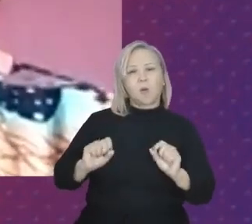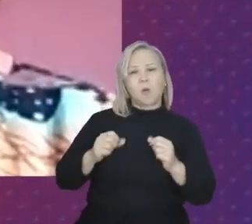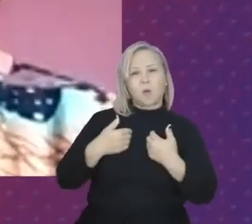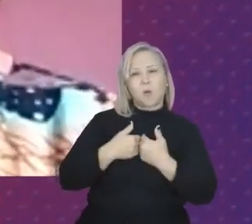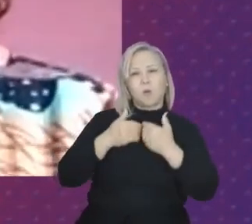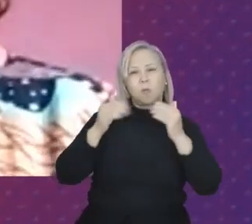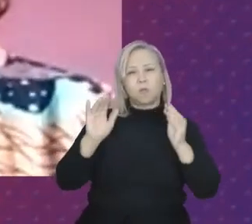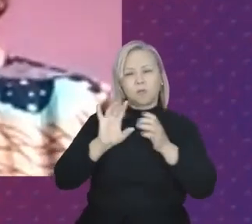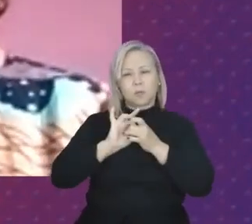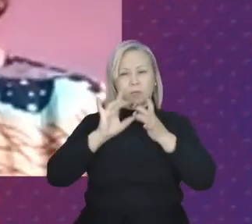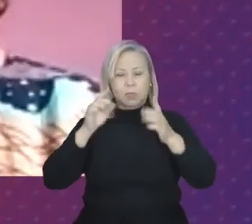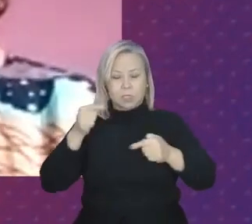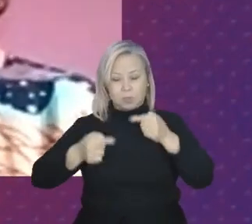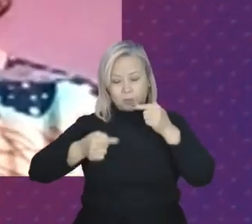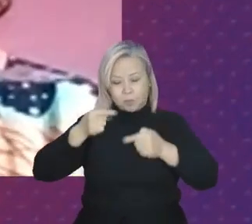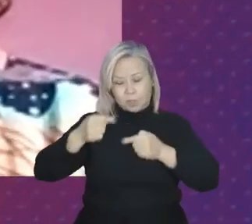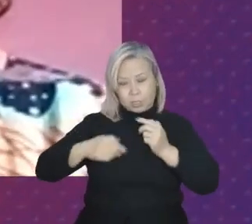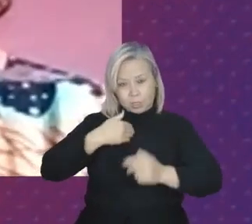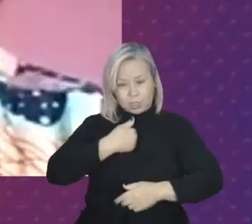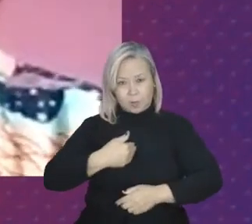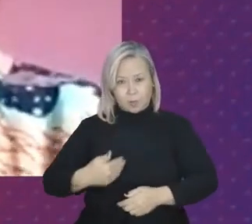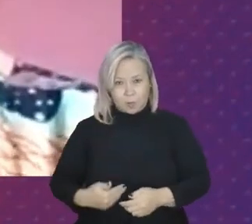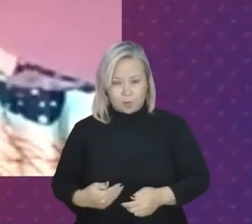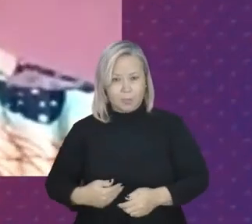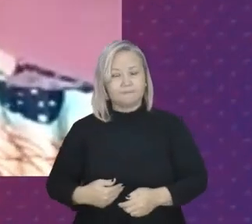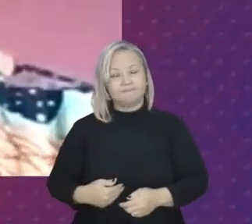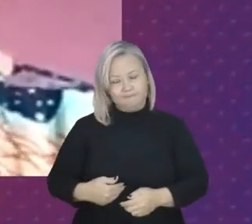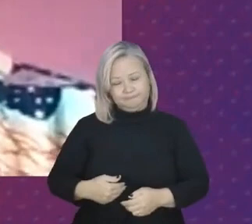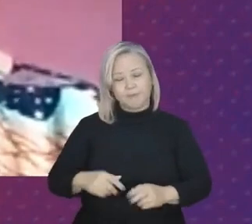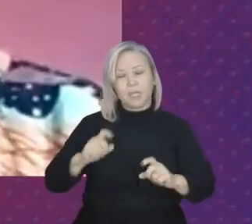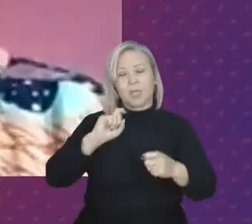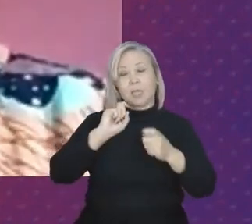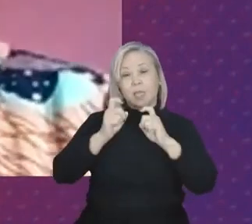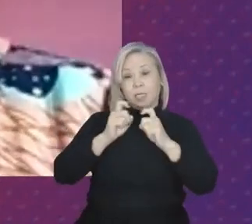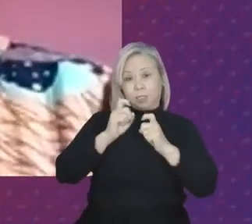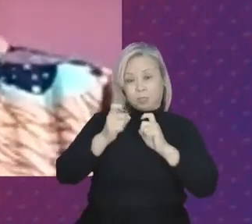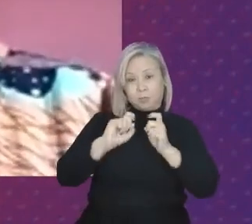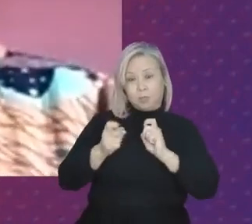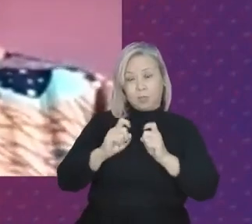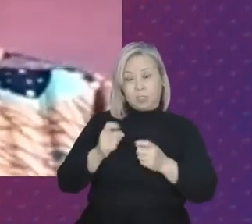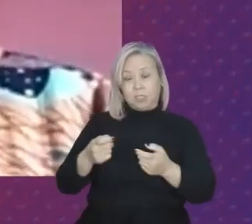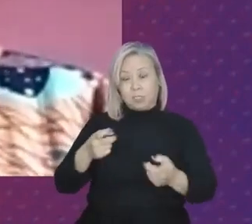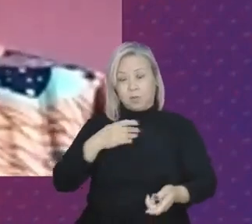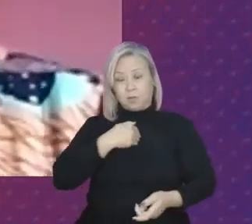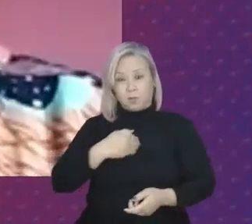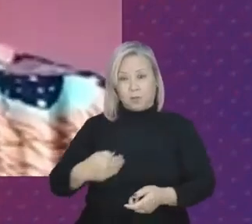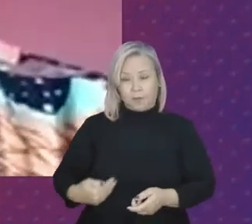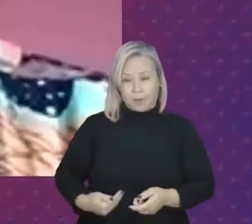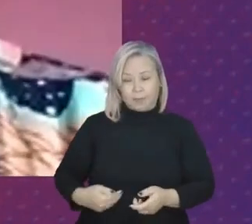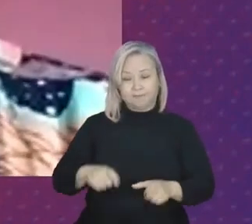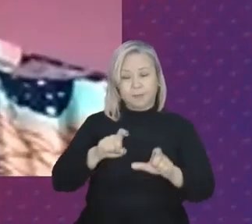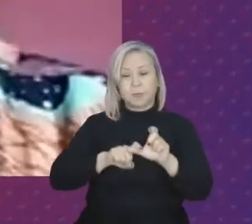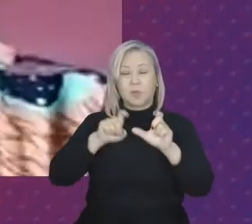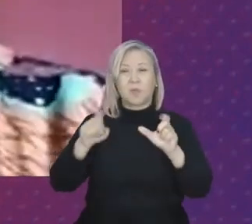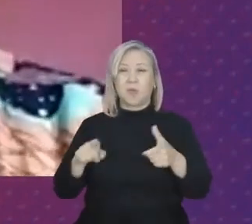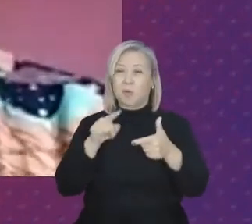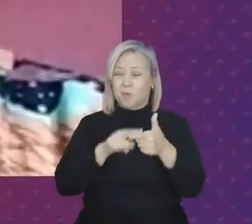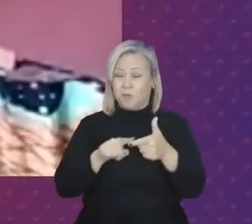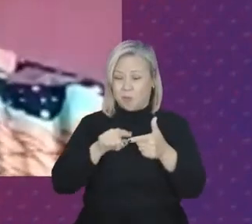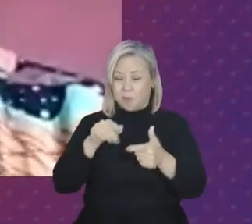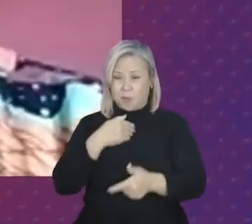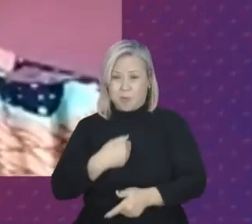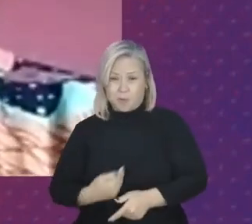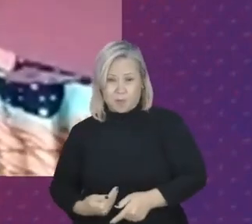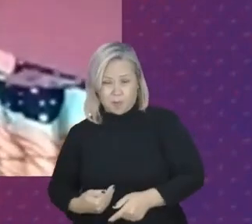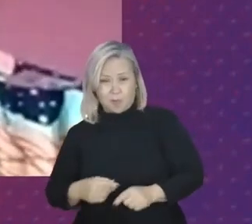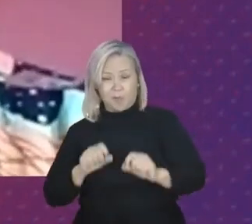política pública de governo, né, de gestão governamental. E autonomia como um problema público para